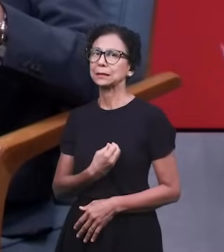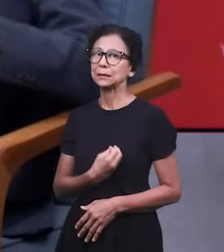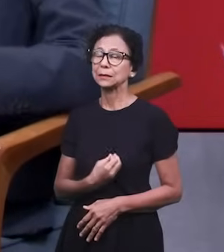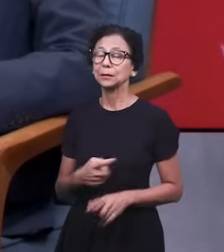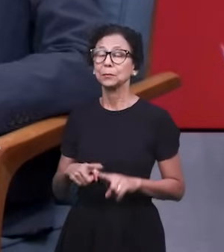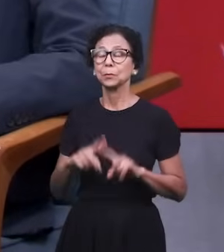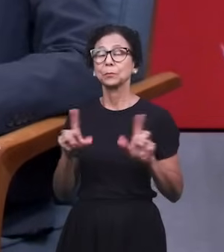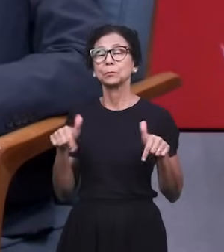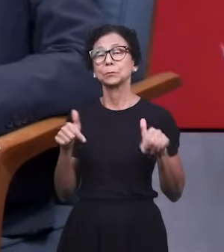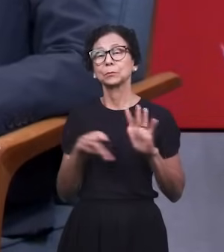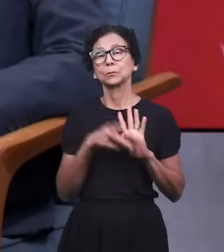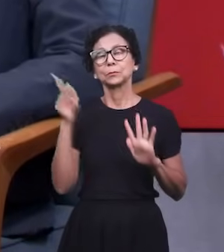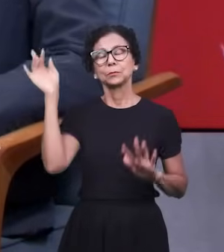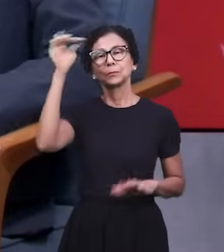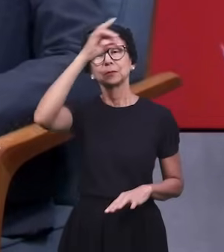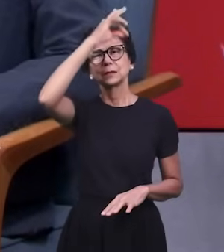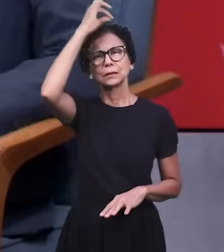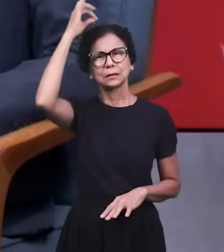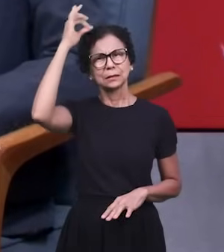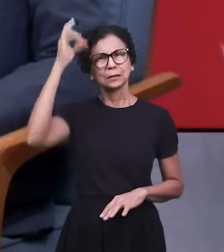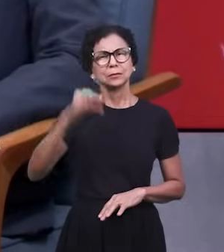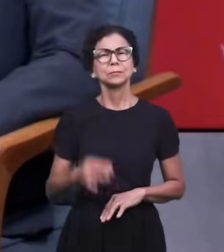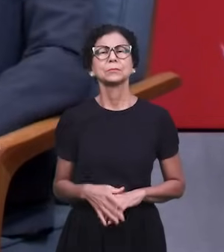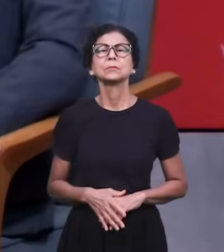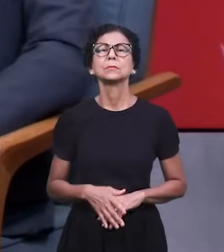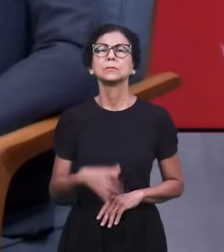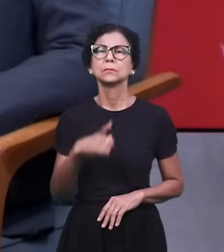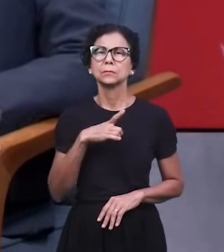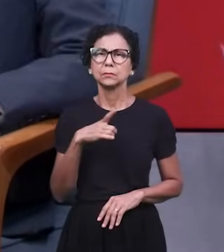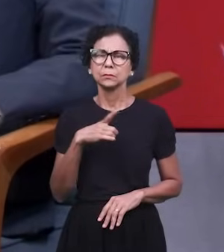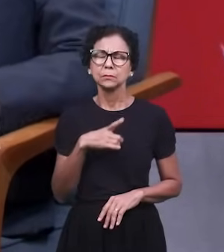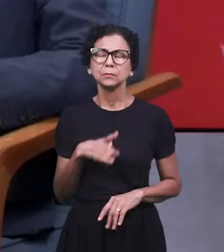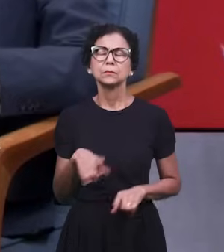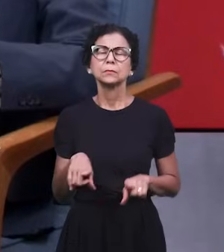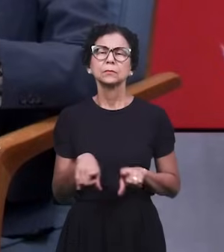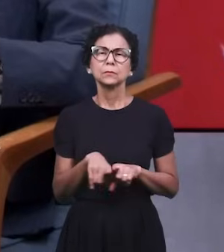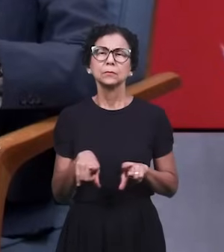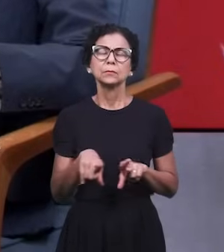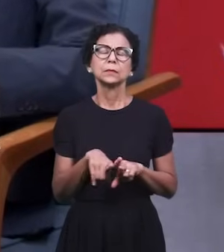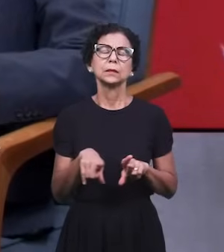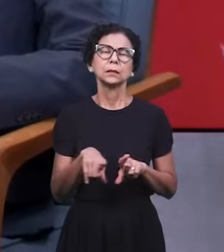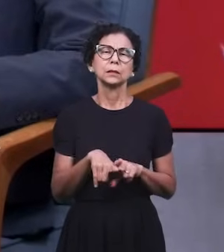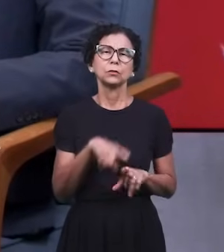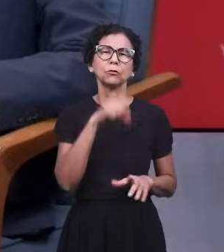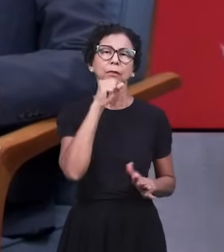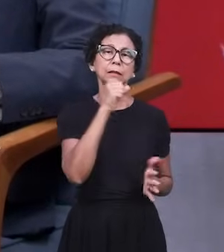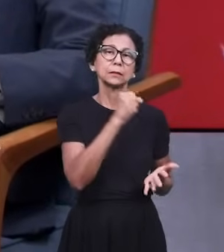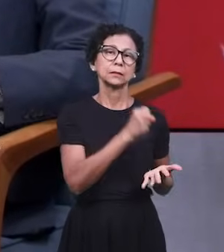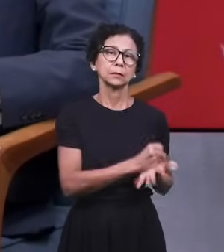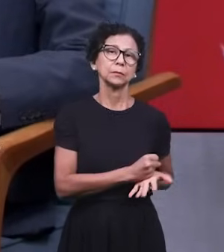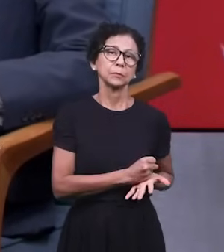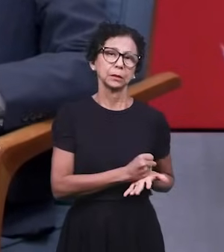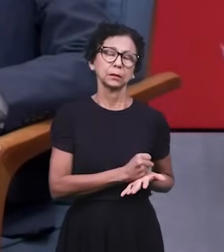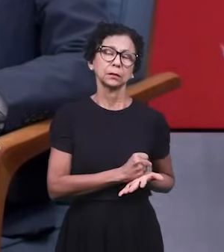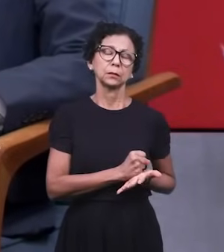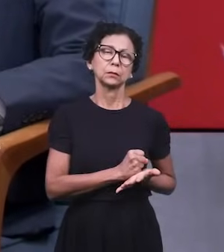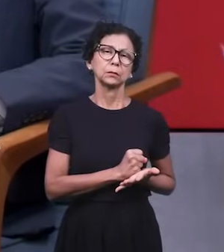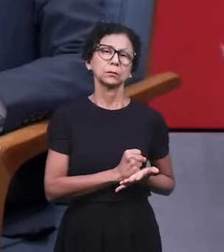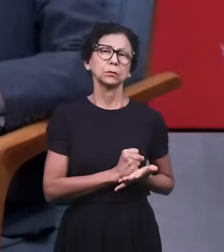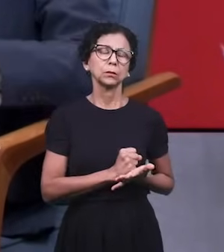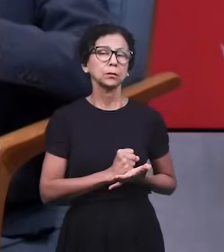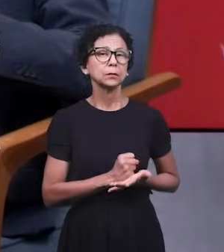operação do Espírito Santo existiu no Velho Testamento. E quando nós olhamos para as operações do Espírito